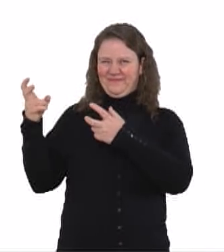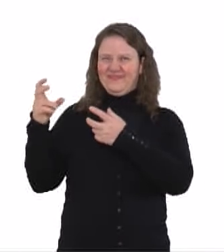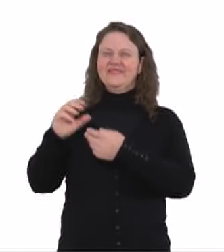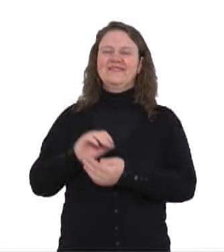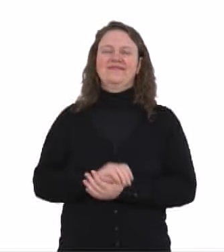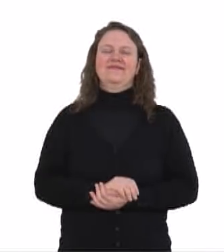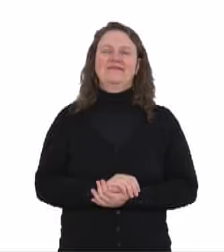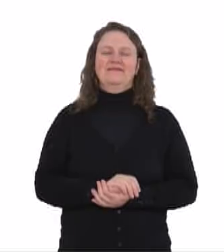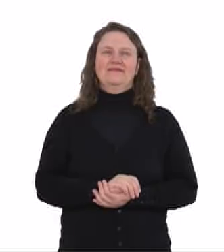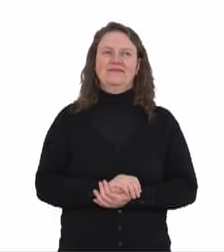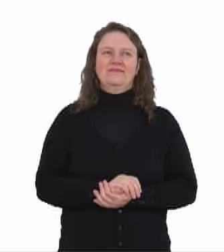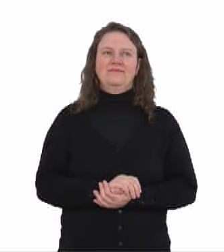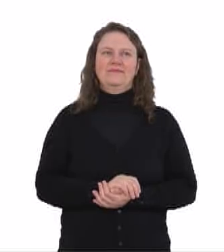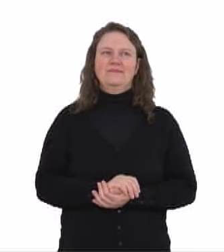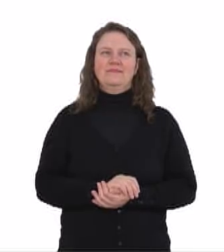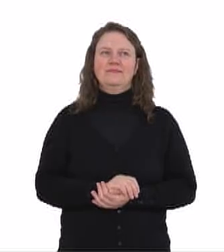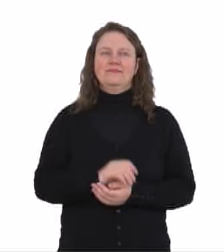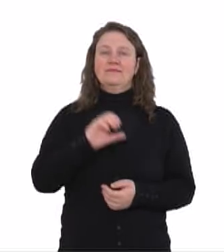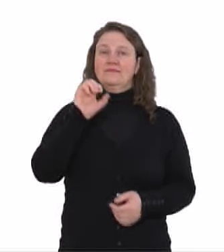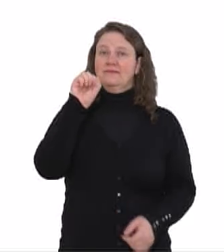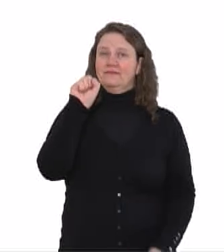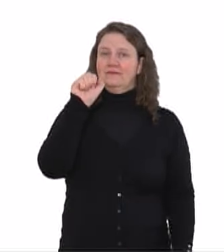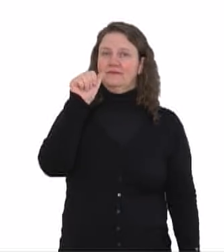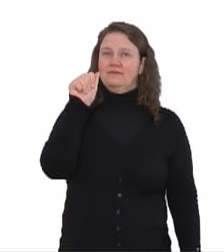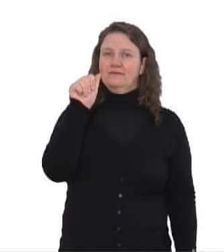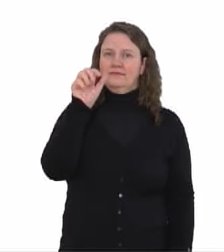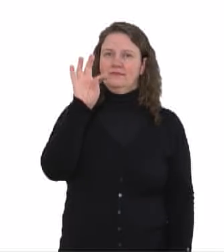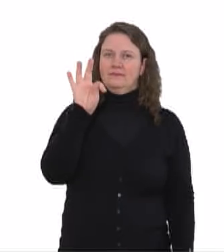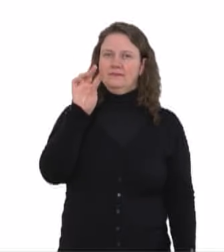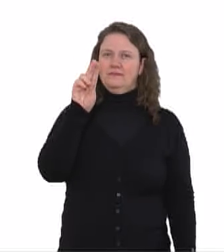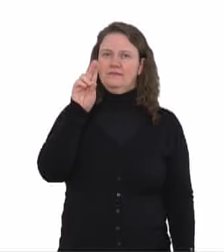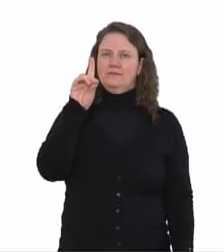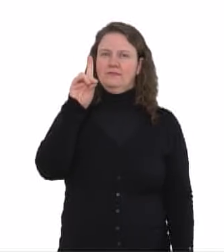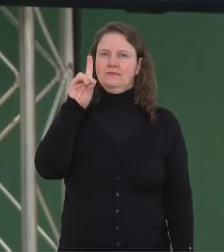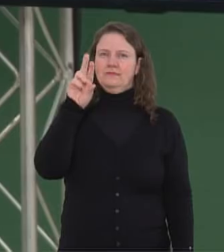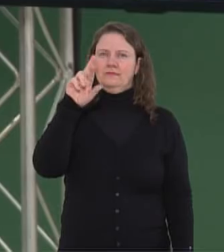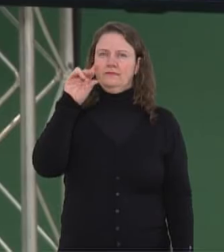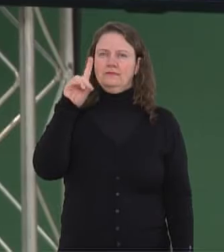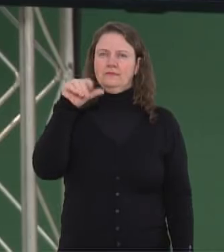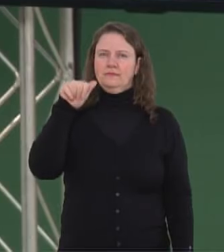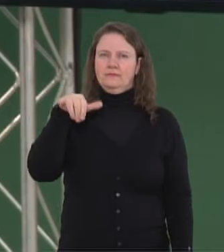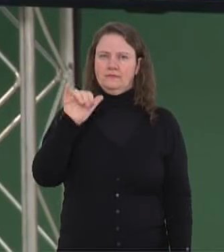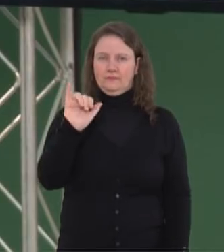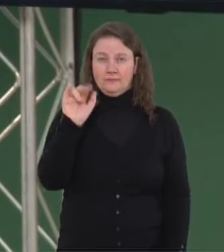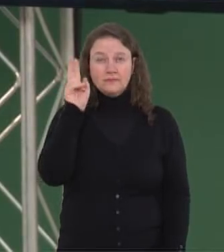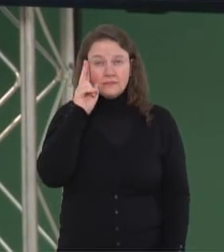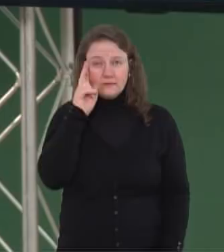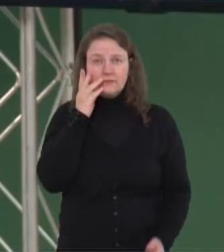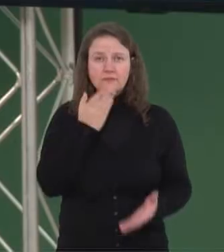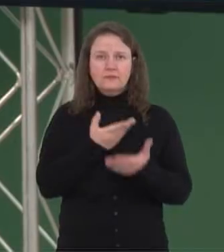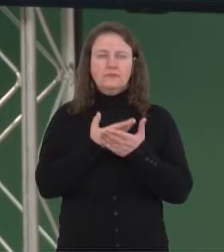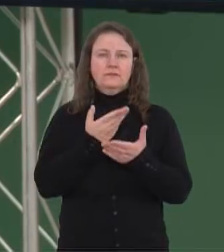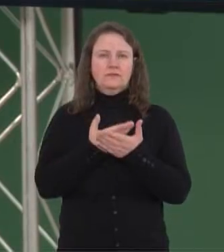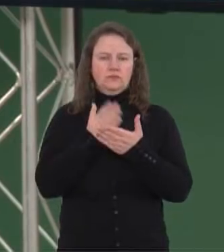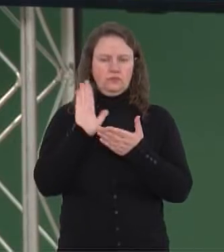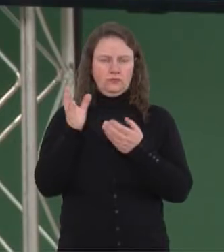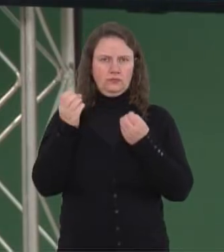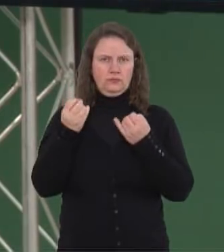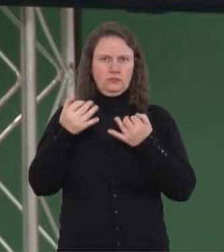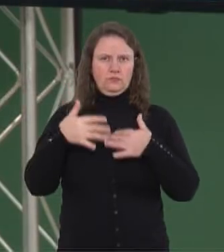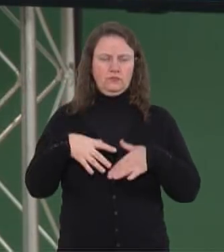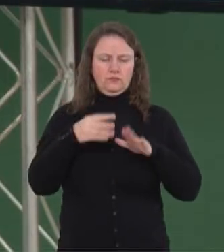Friday and Saturday. Lembram que na aula que nós trabalhamos com